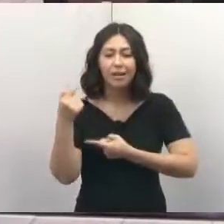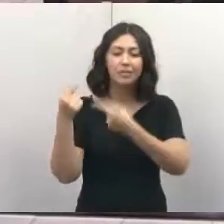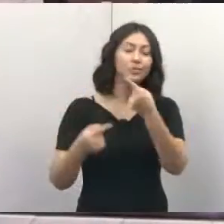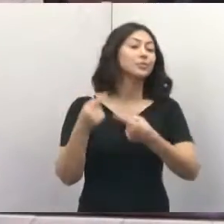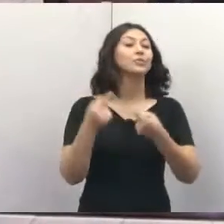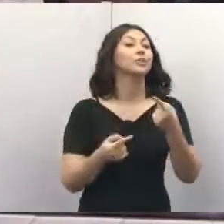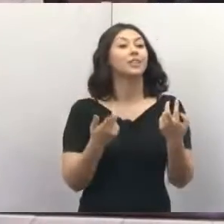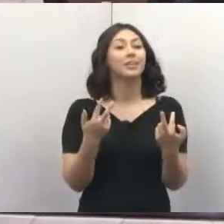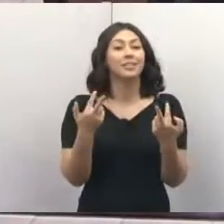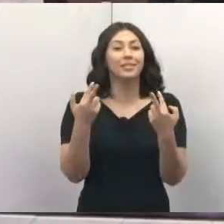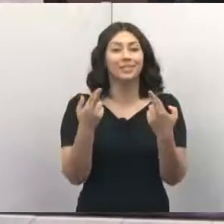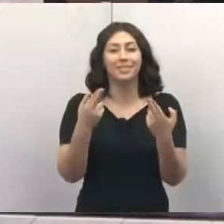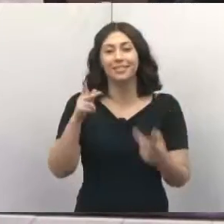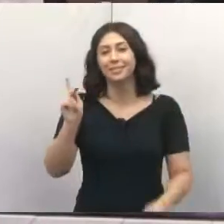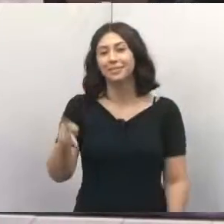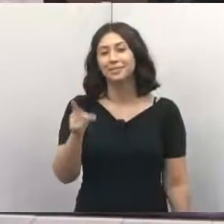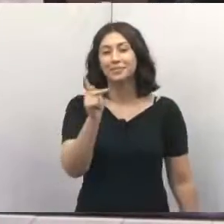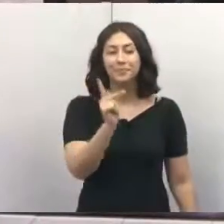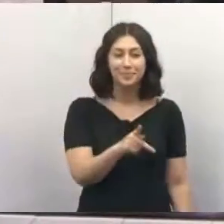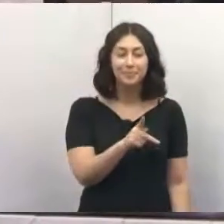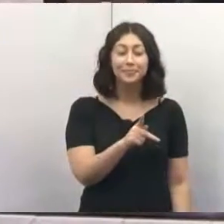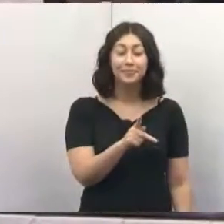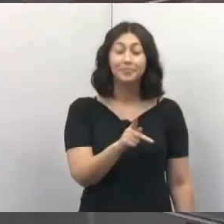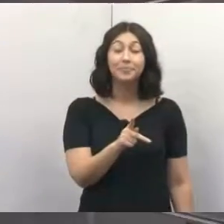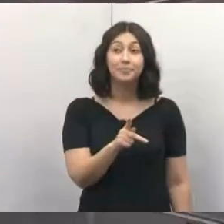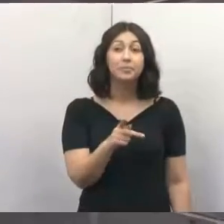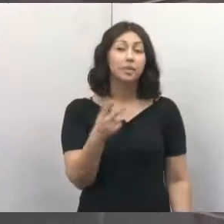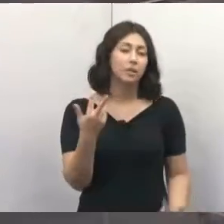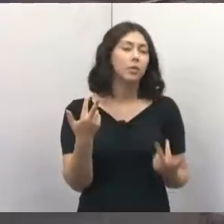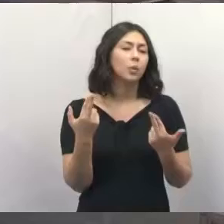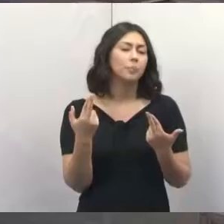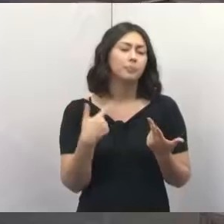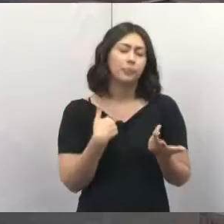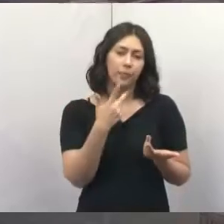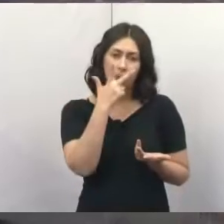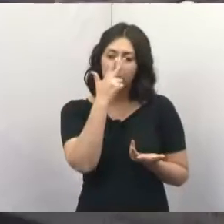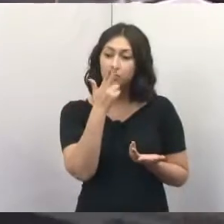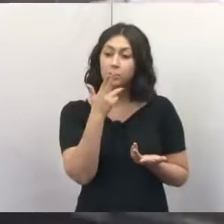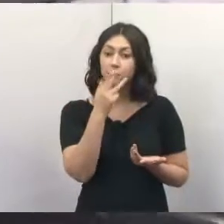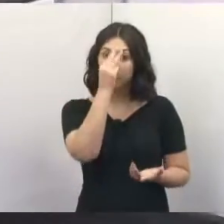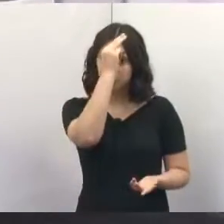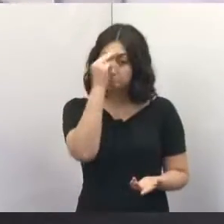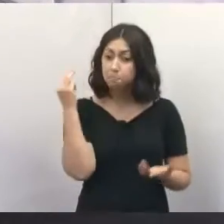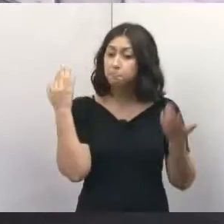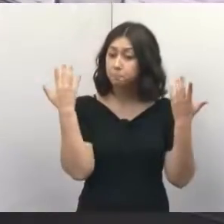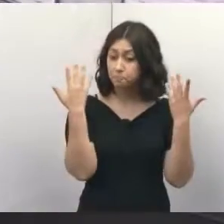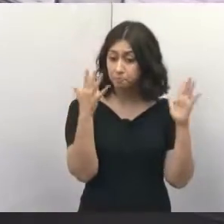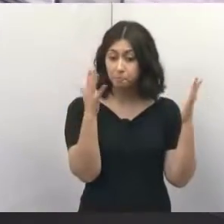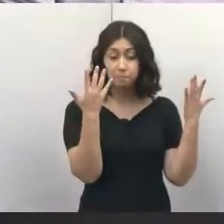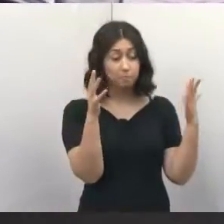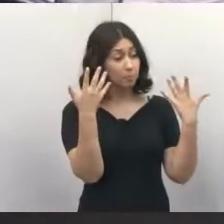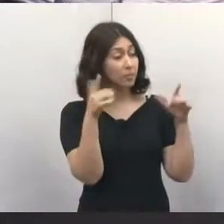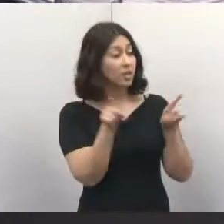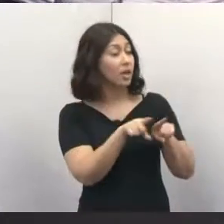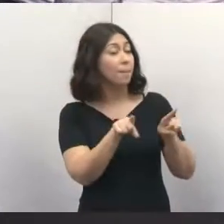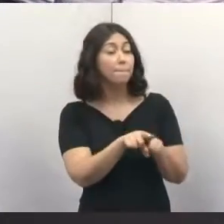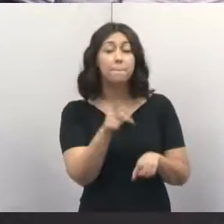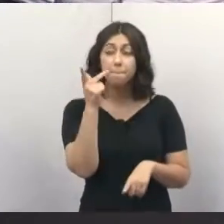Como nas discussões com professores, né, eu acredito que a Maria Amélia, meus parabéns, e também Paulinho dos